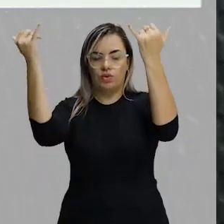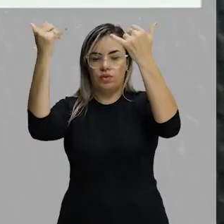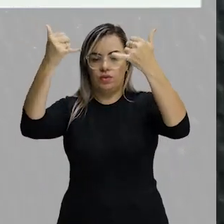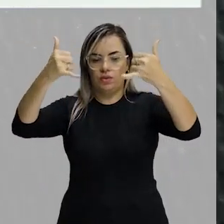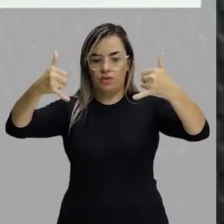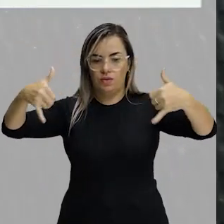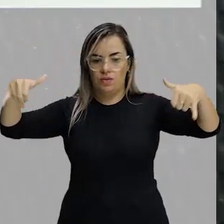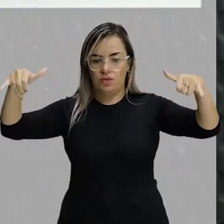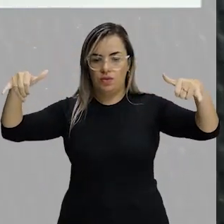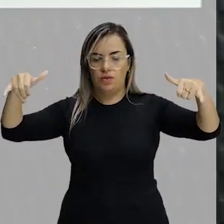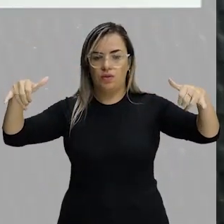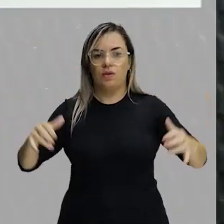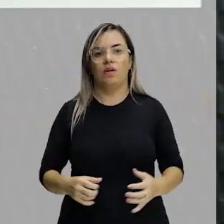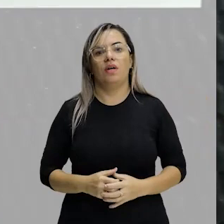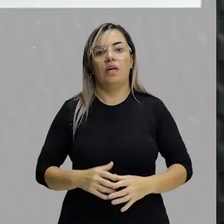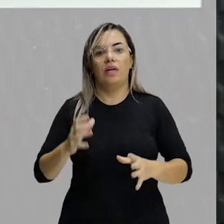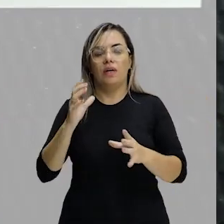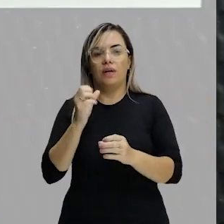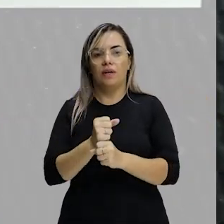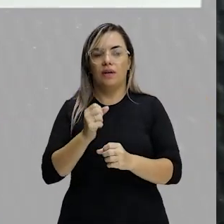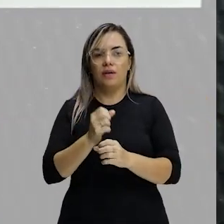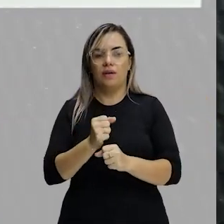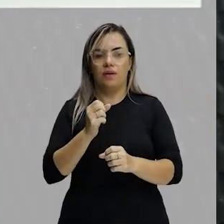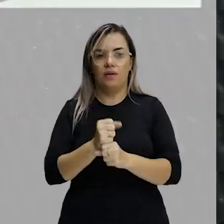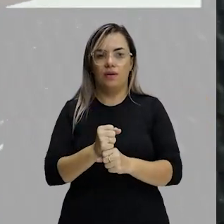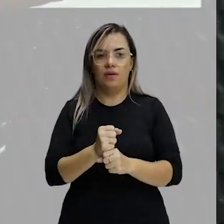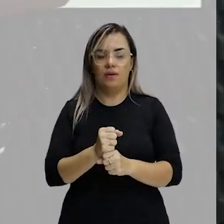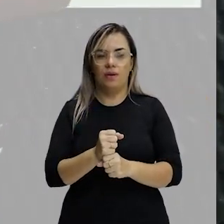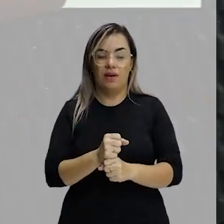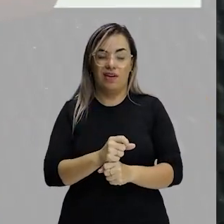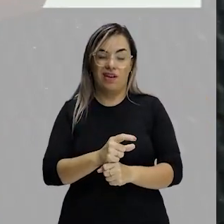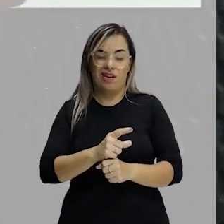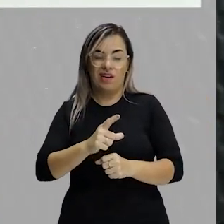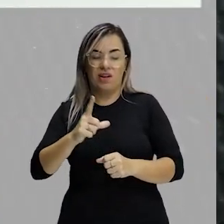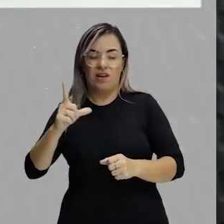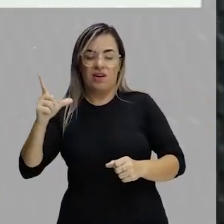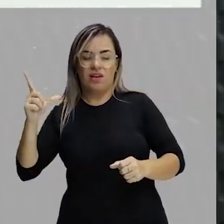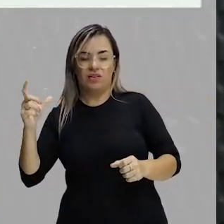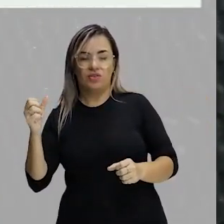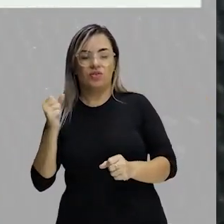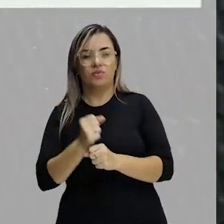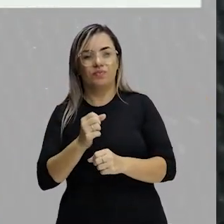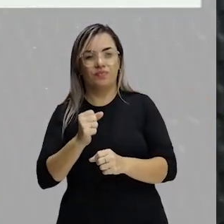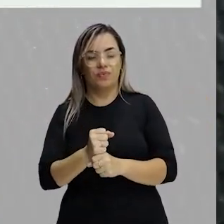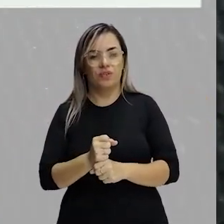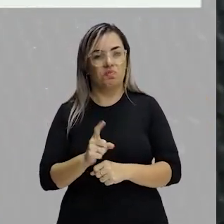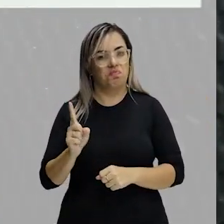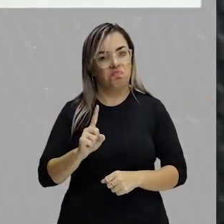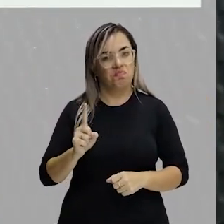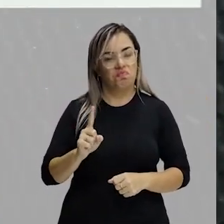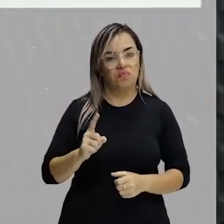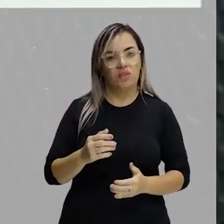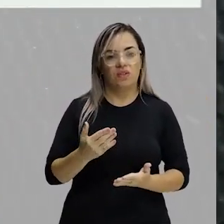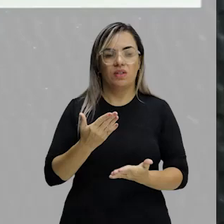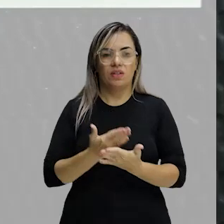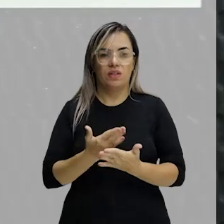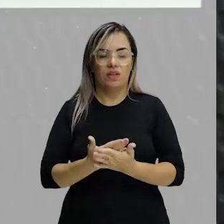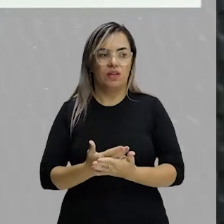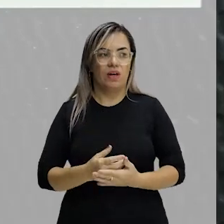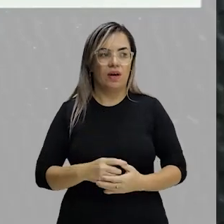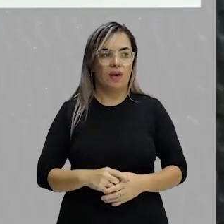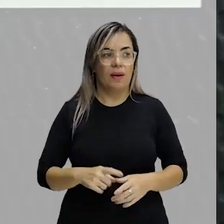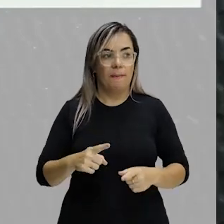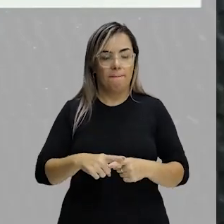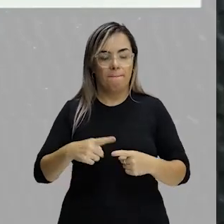bastante extenso de demonstração dessa fórmula, que não dá para a gente ver aqui, você vai encontrar a seguinte equação.